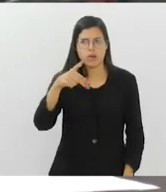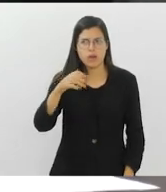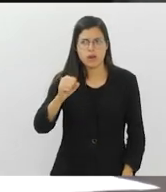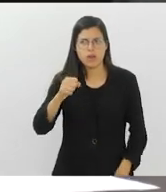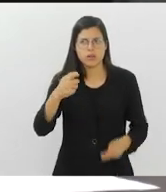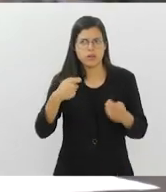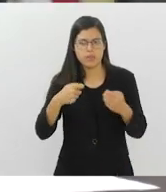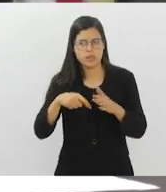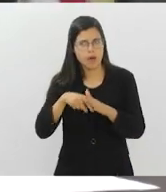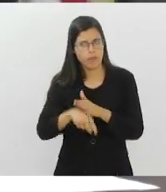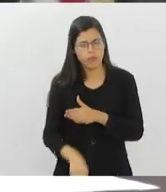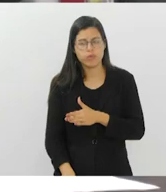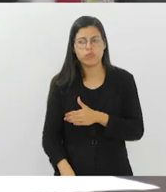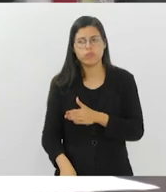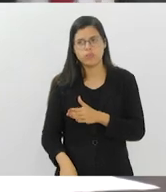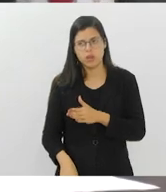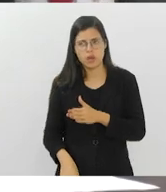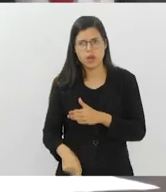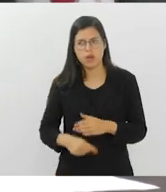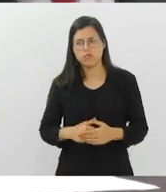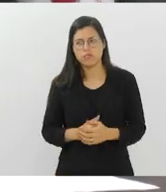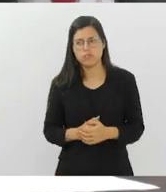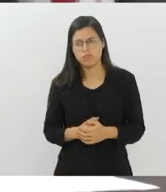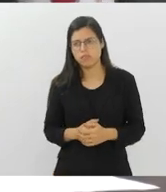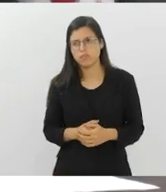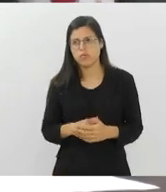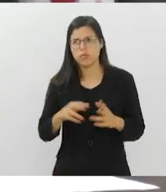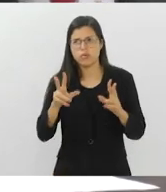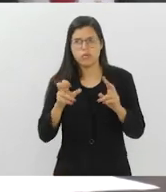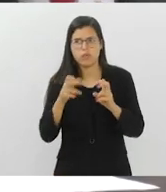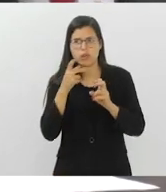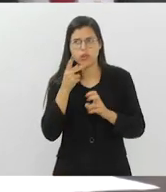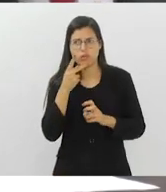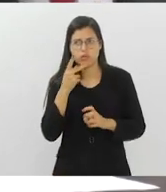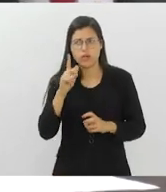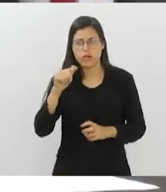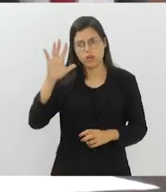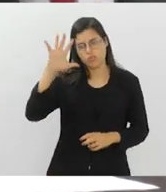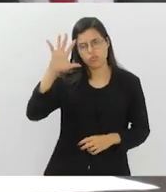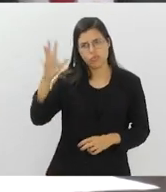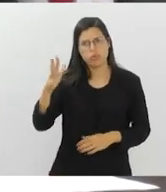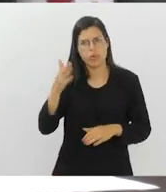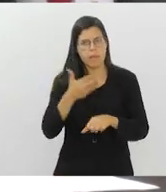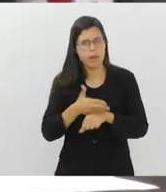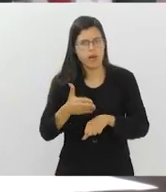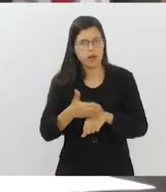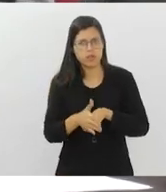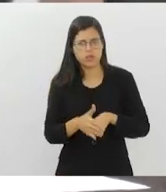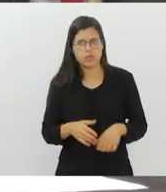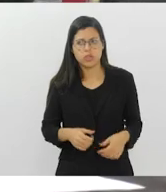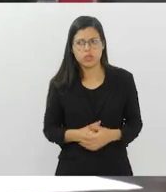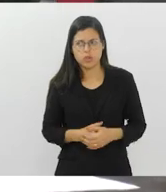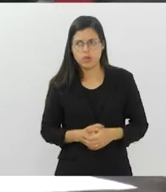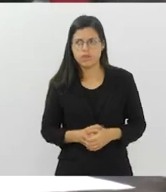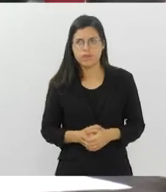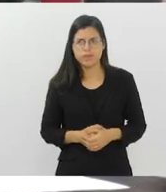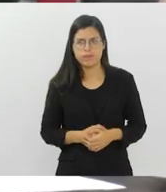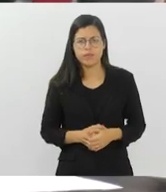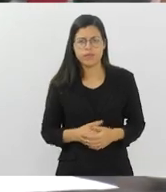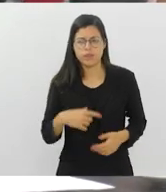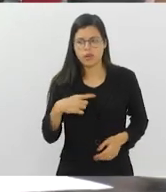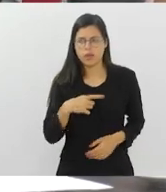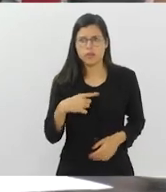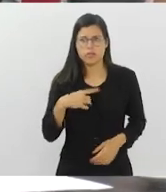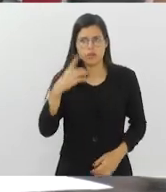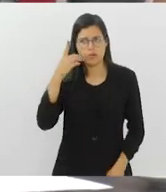aprofundar em relação àquilo que a gente chama de solução prática, não é? Porque é evidente que há, como o